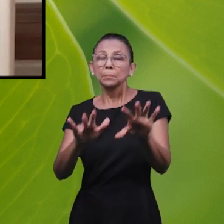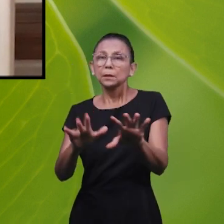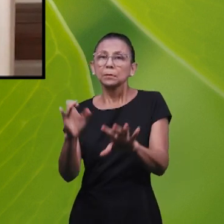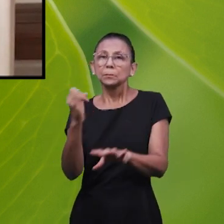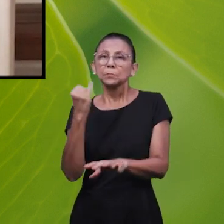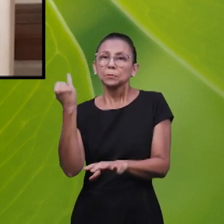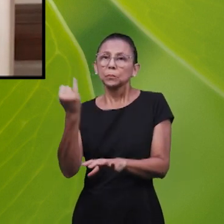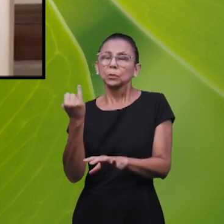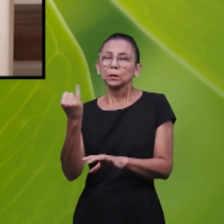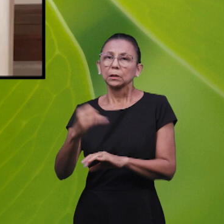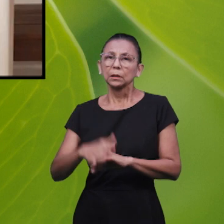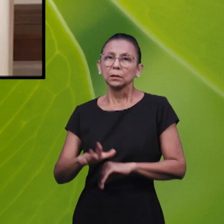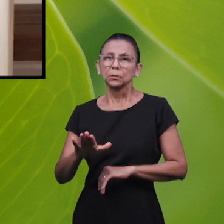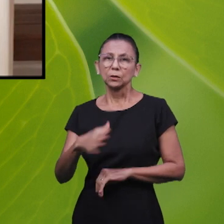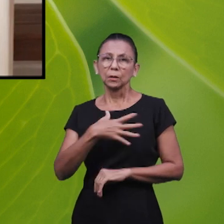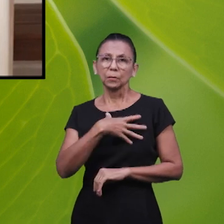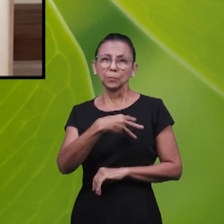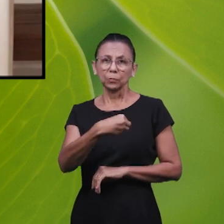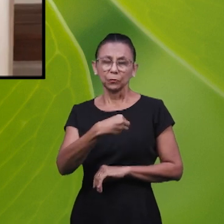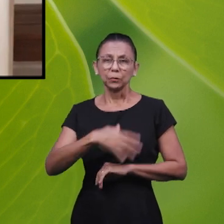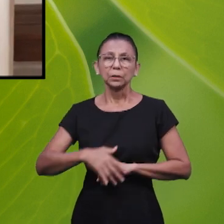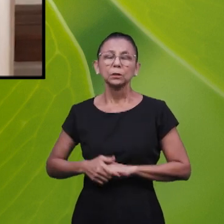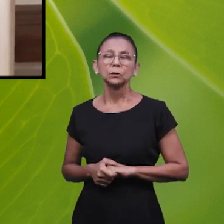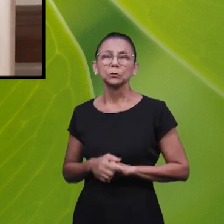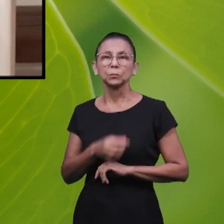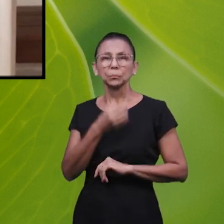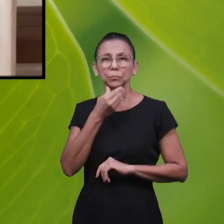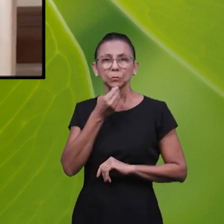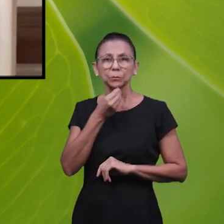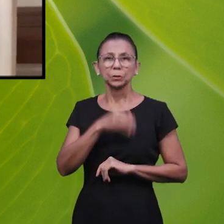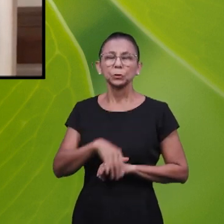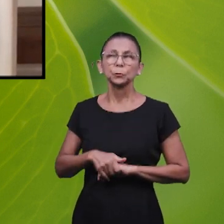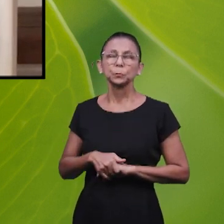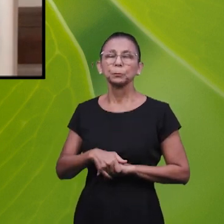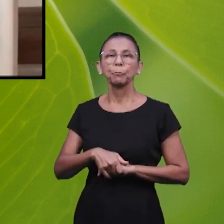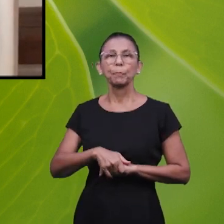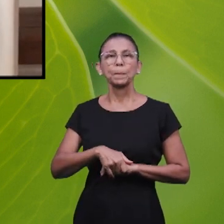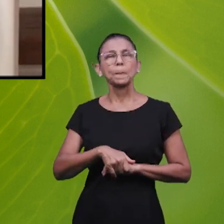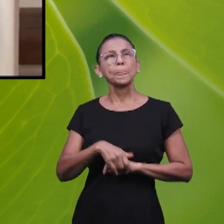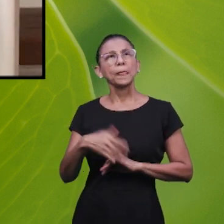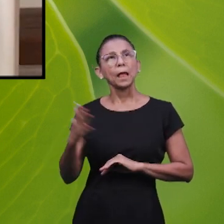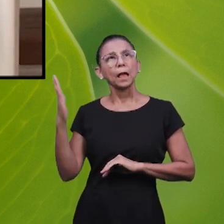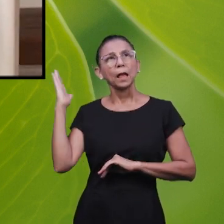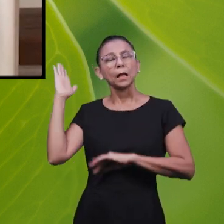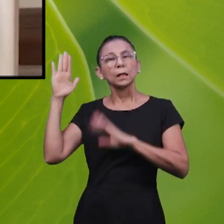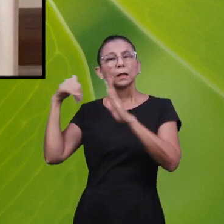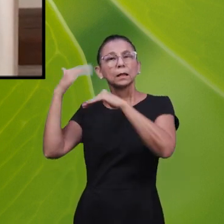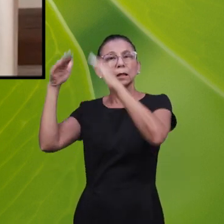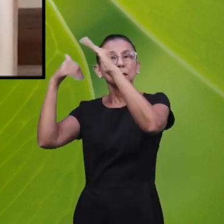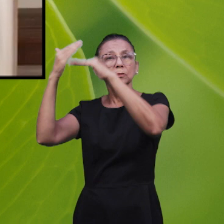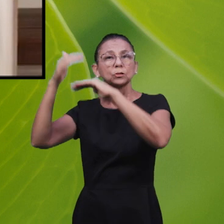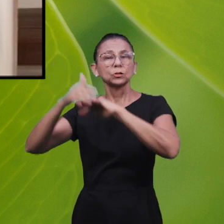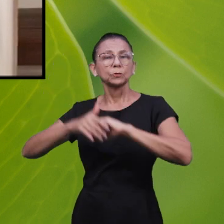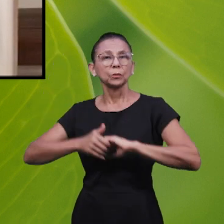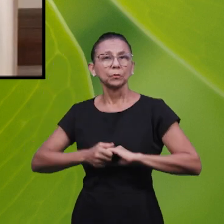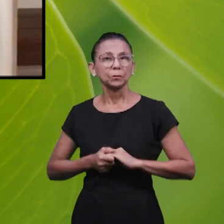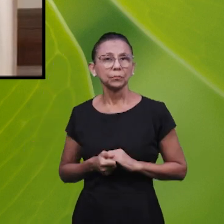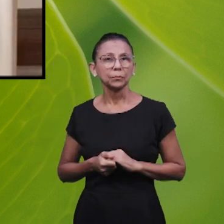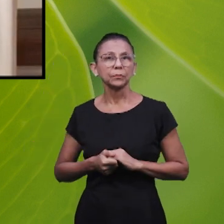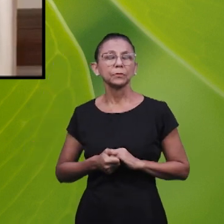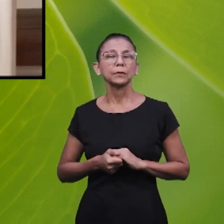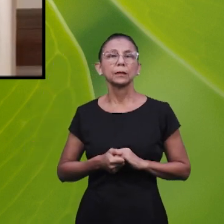família através da doutrina, também despertou no meio da nossa família, no coração dos nossos filhos, o interesse,